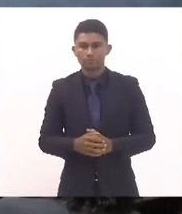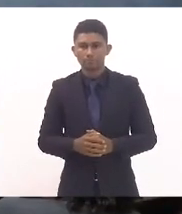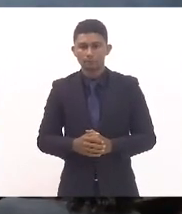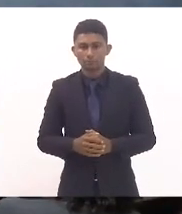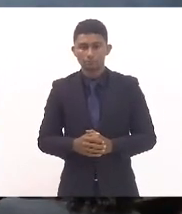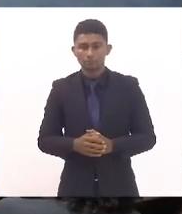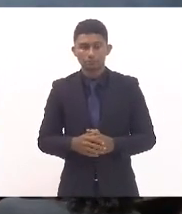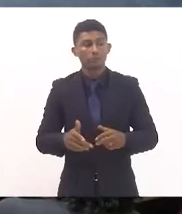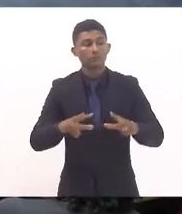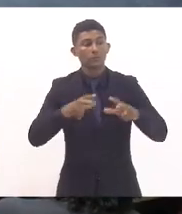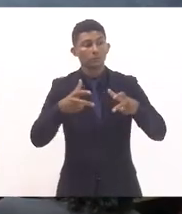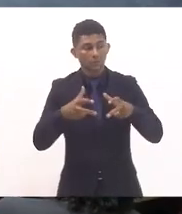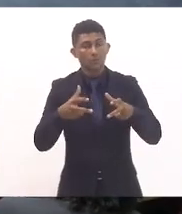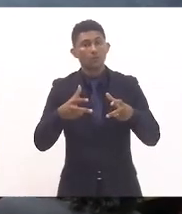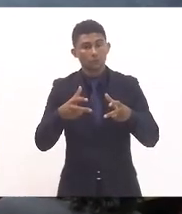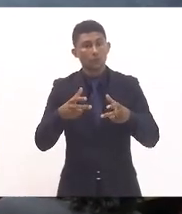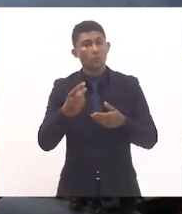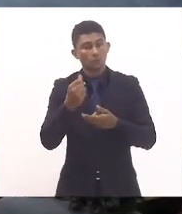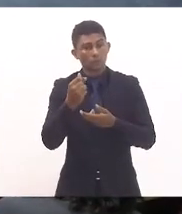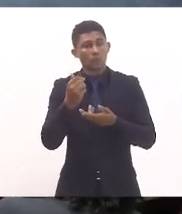Orçamento.